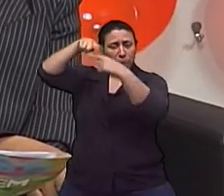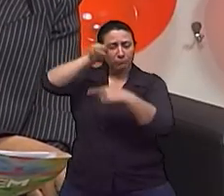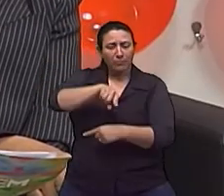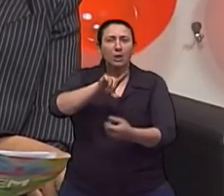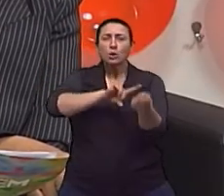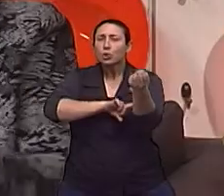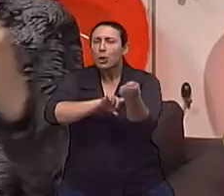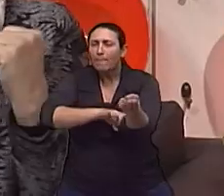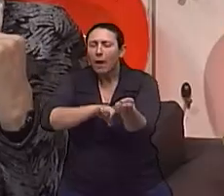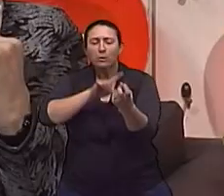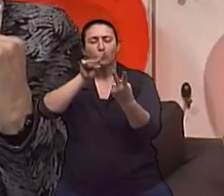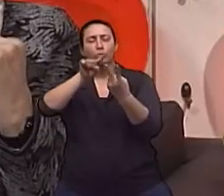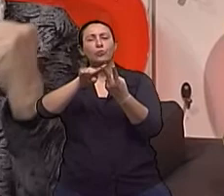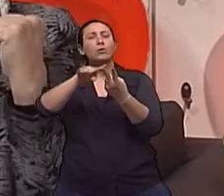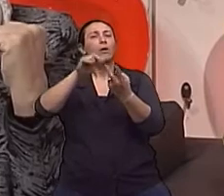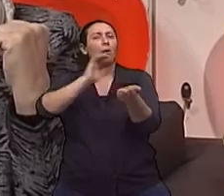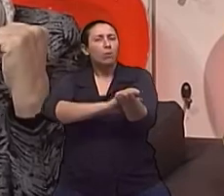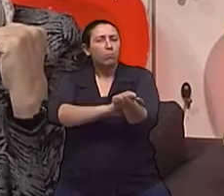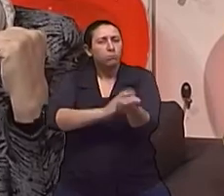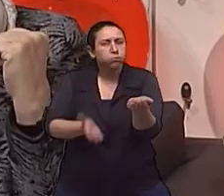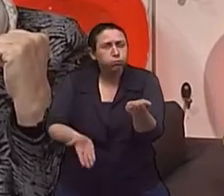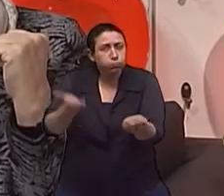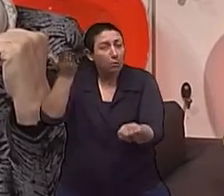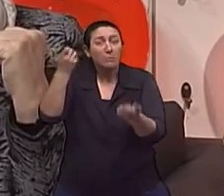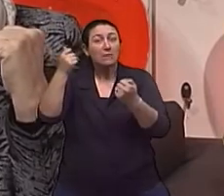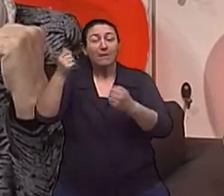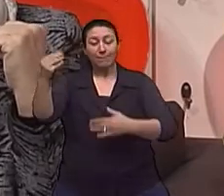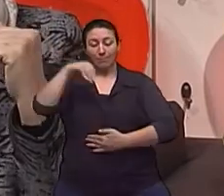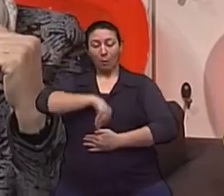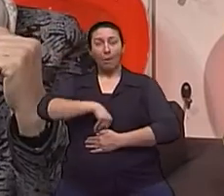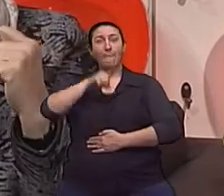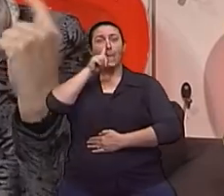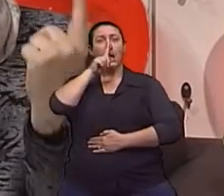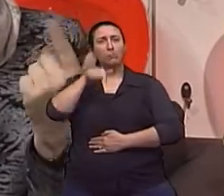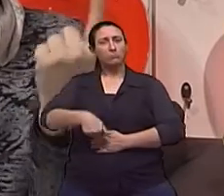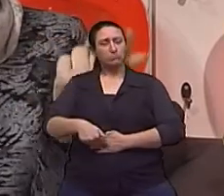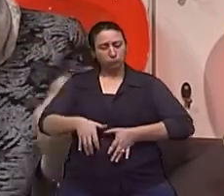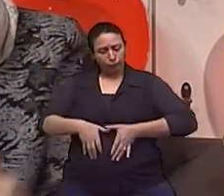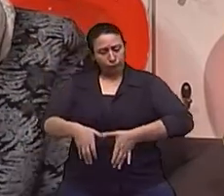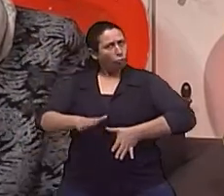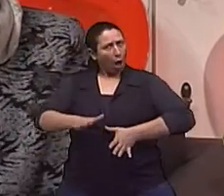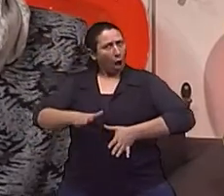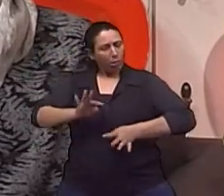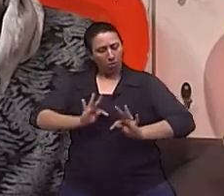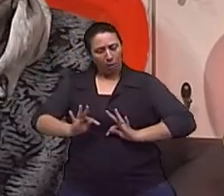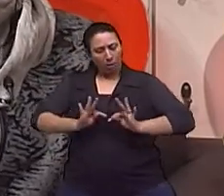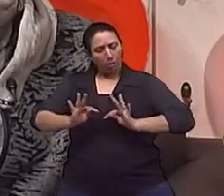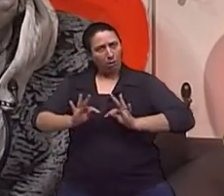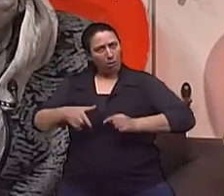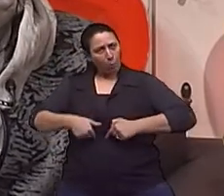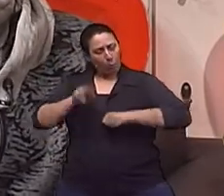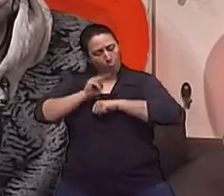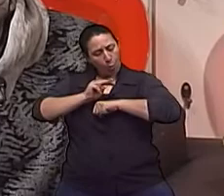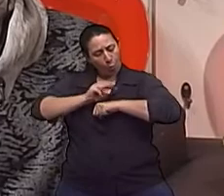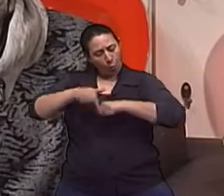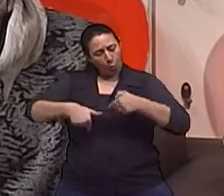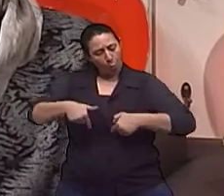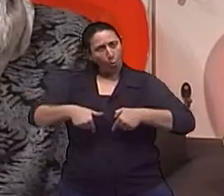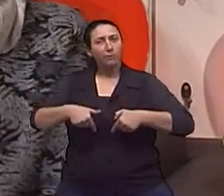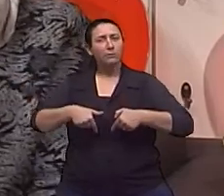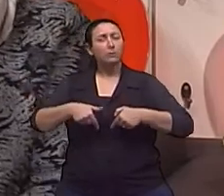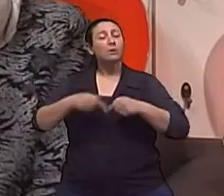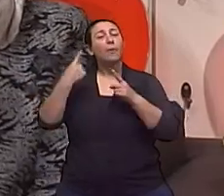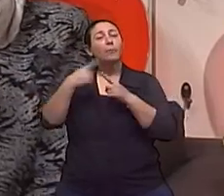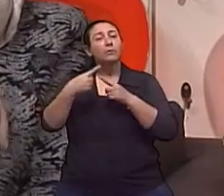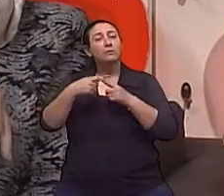diabetes e da hipertensão Ah tá já na gestação a mãe porque embora tá doendo Só vai aparecer na terceira